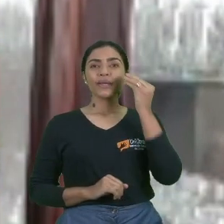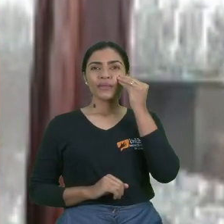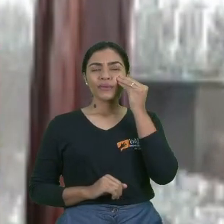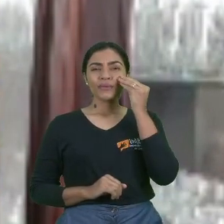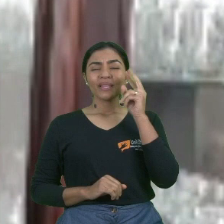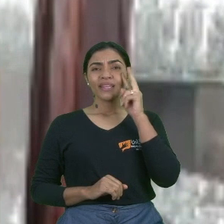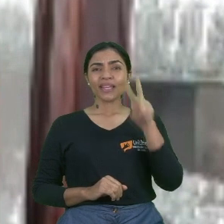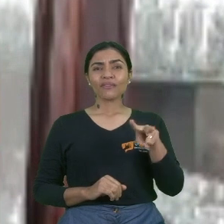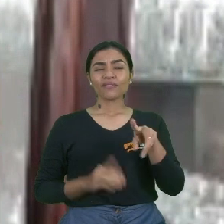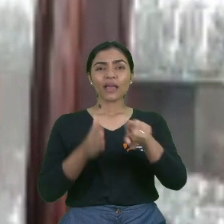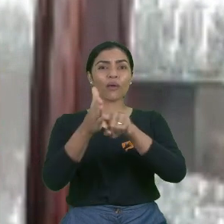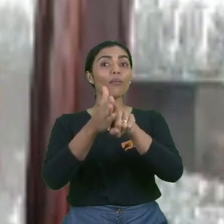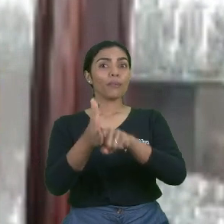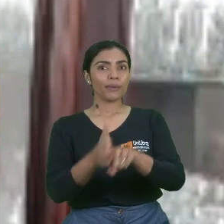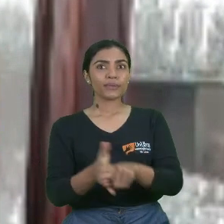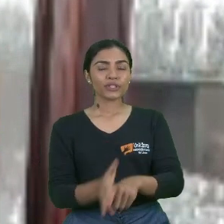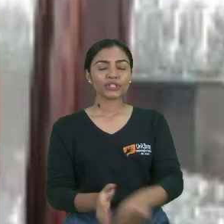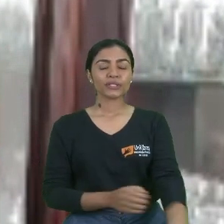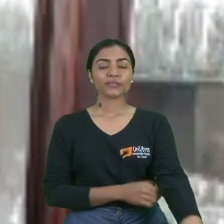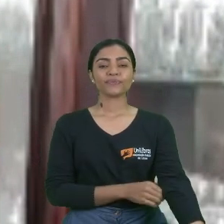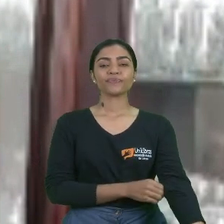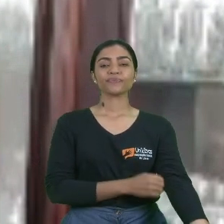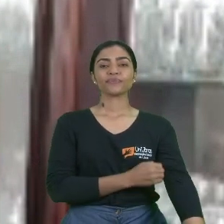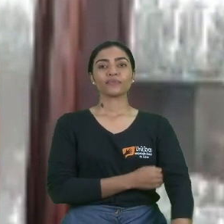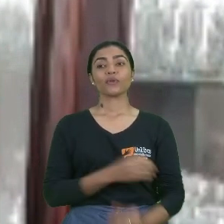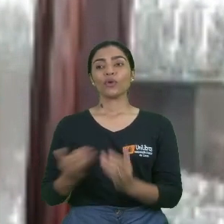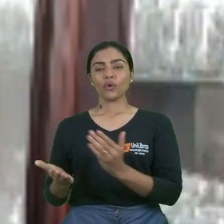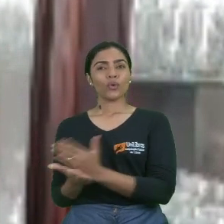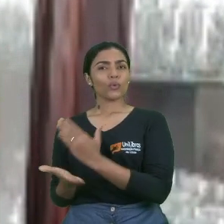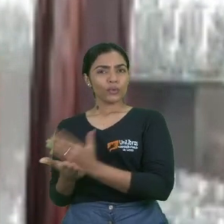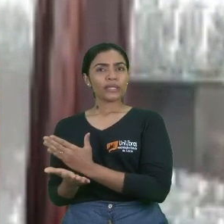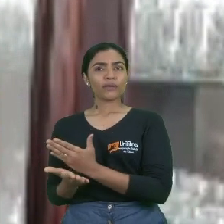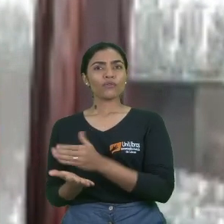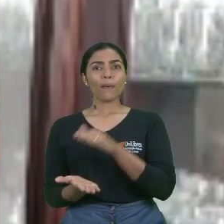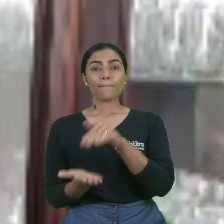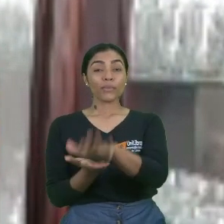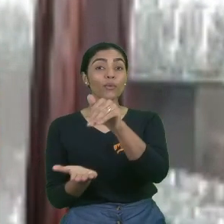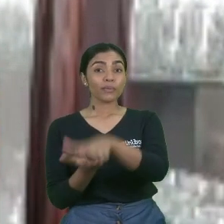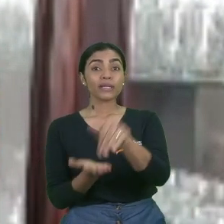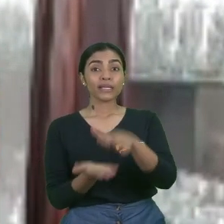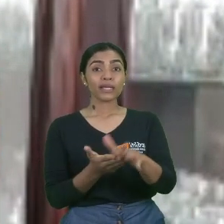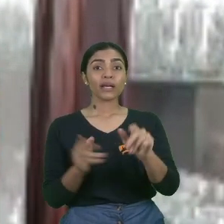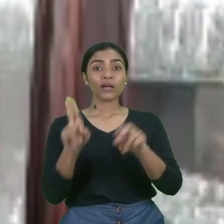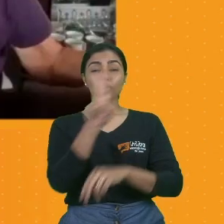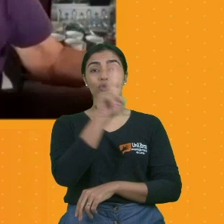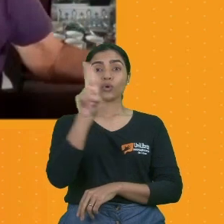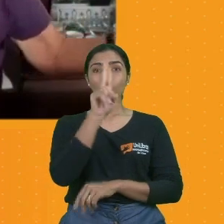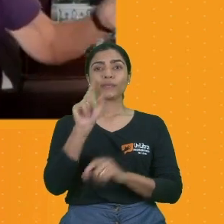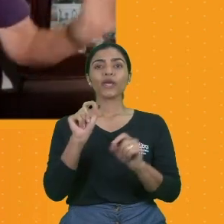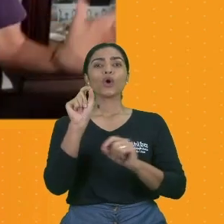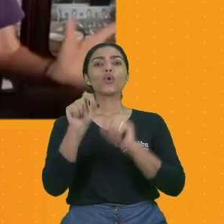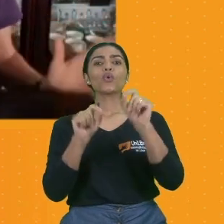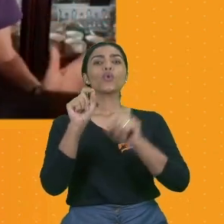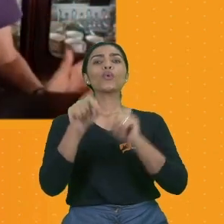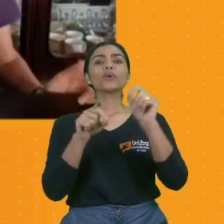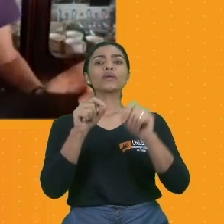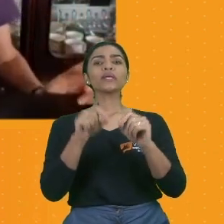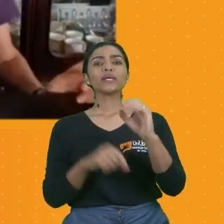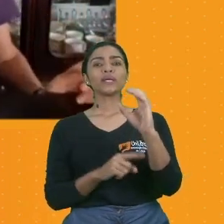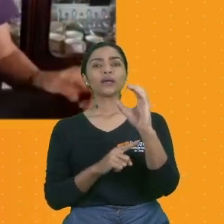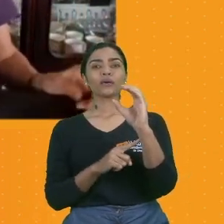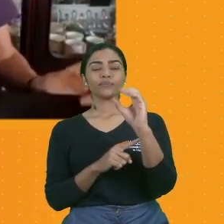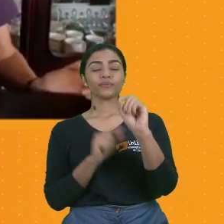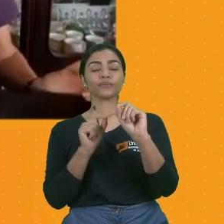pesquisa rapidíssimo então livro publicado e se chama o que conta como pesquisa não para eu